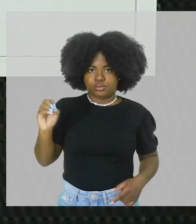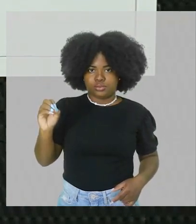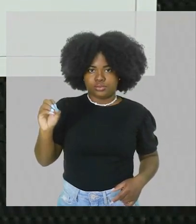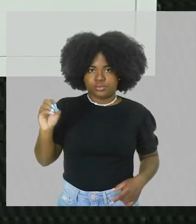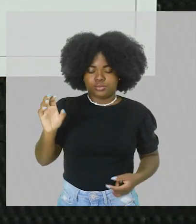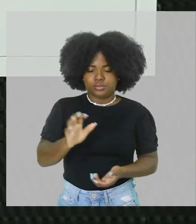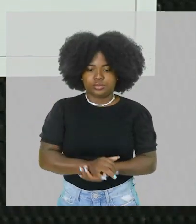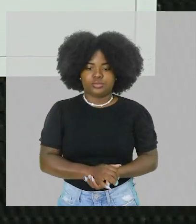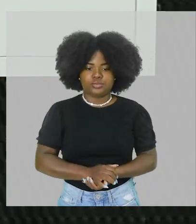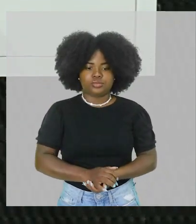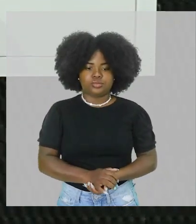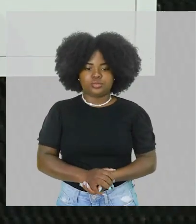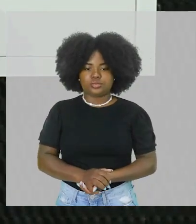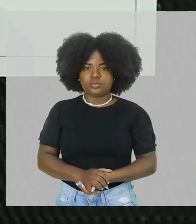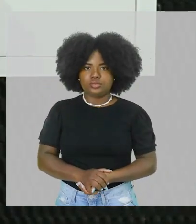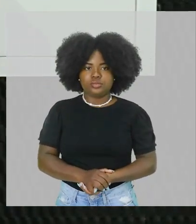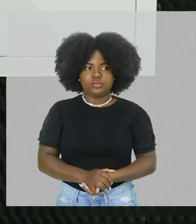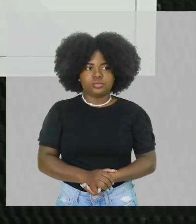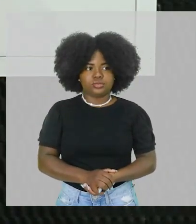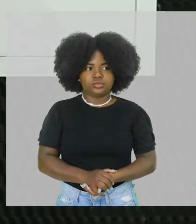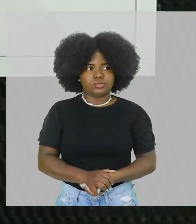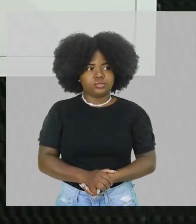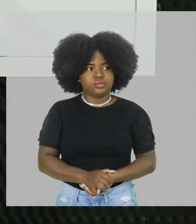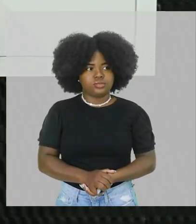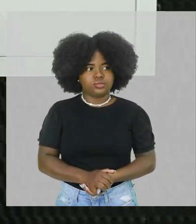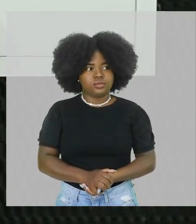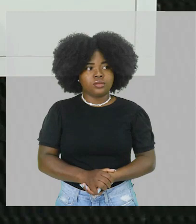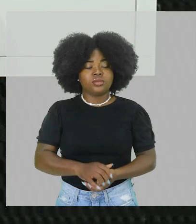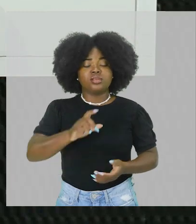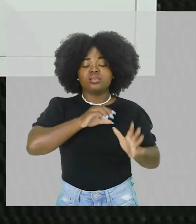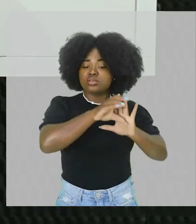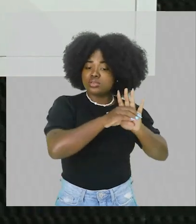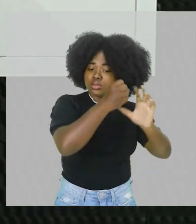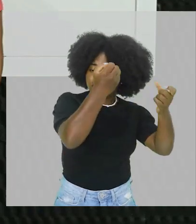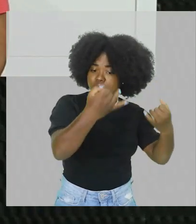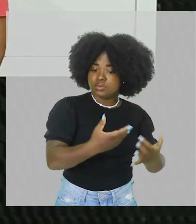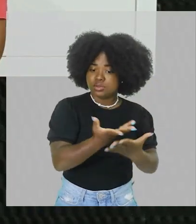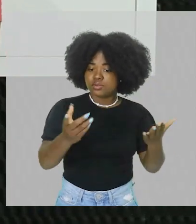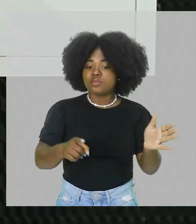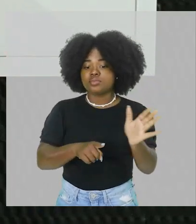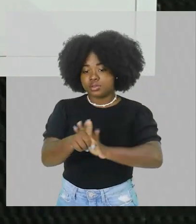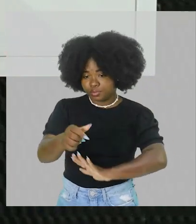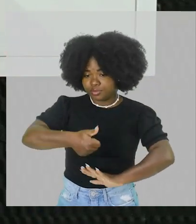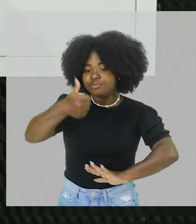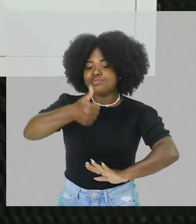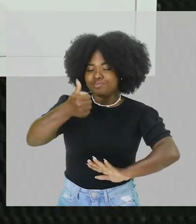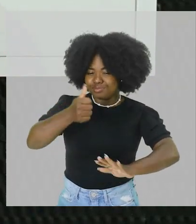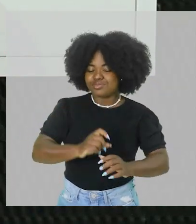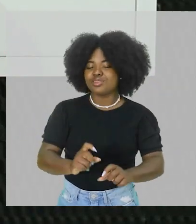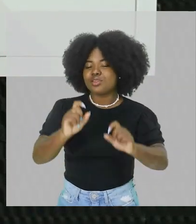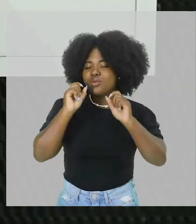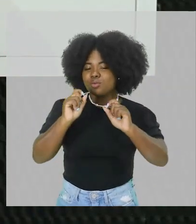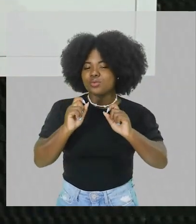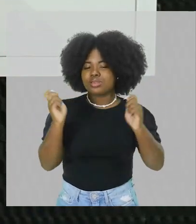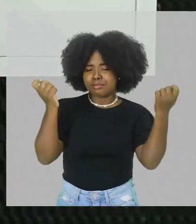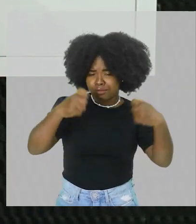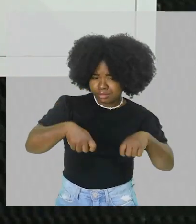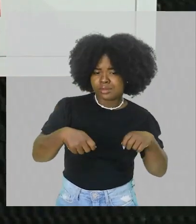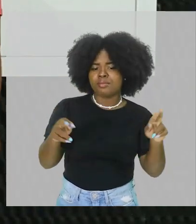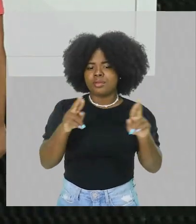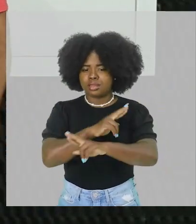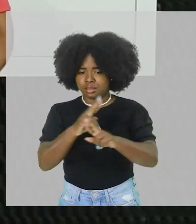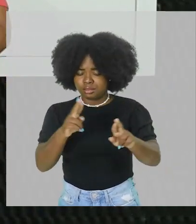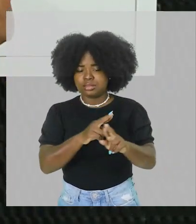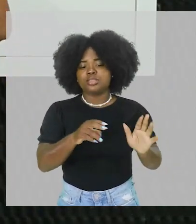certo? Bom, levando em consideração esses conceitos iniciais, vamos à primeira questão e ver o que a gente já pode trazer desses conceitos